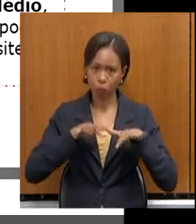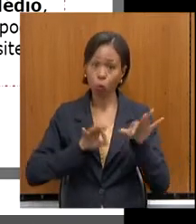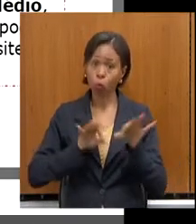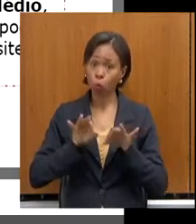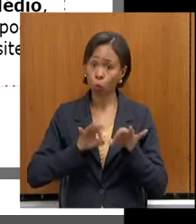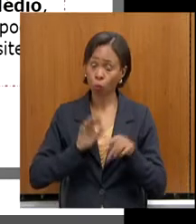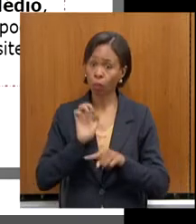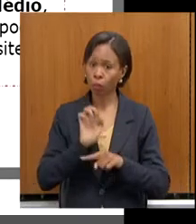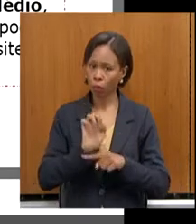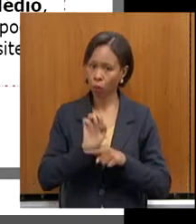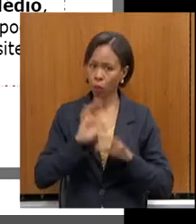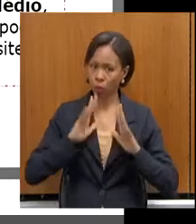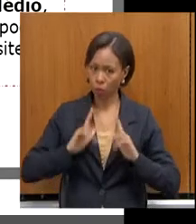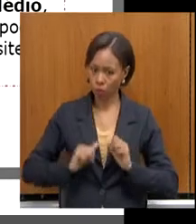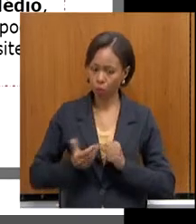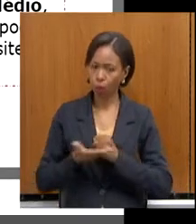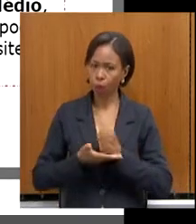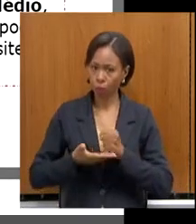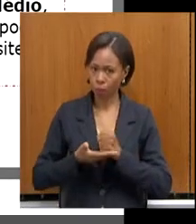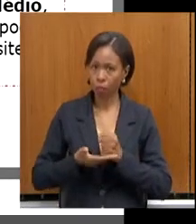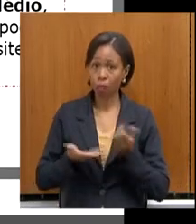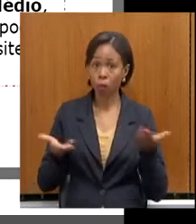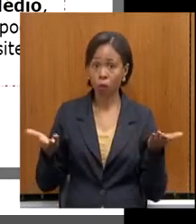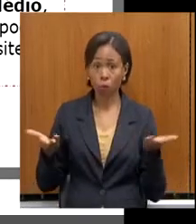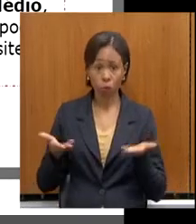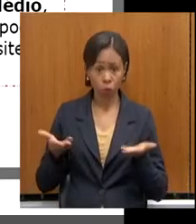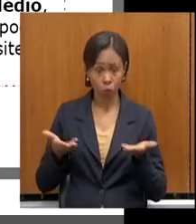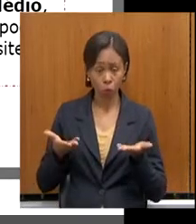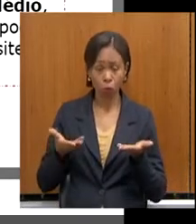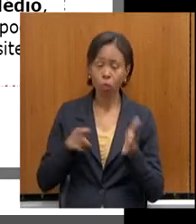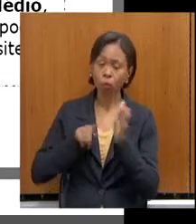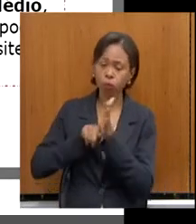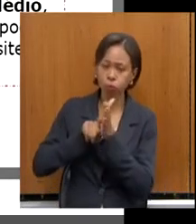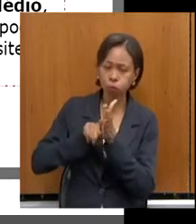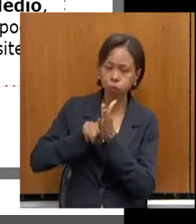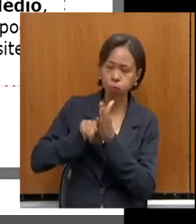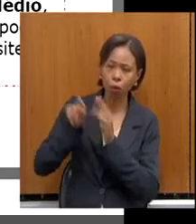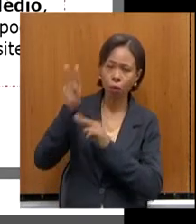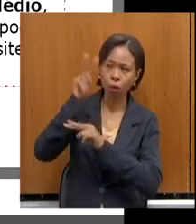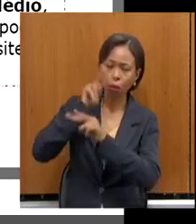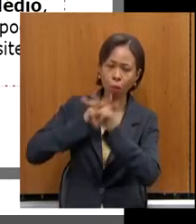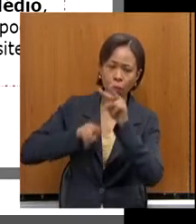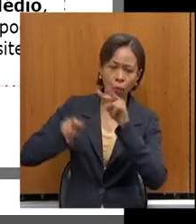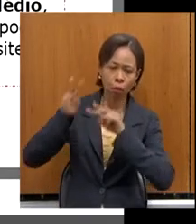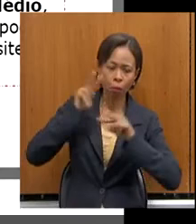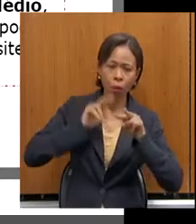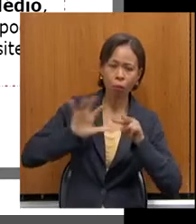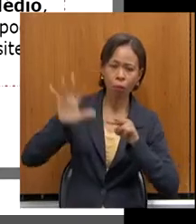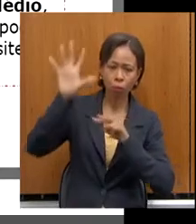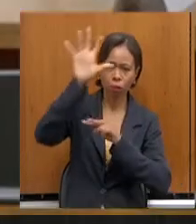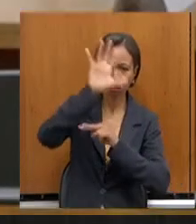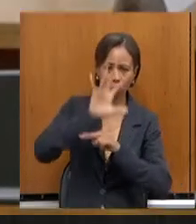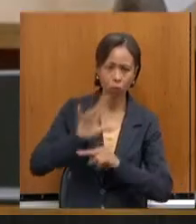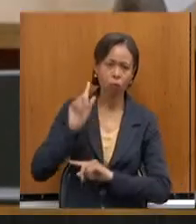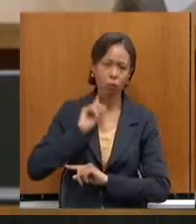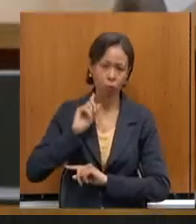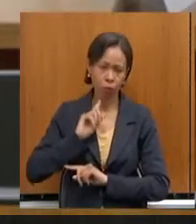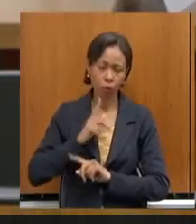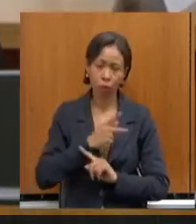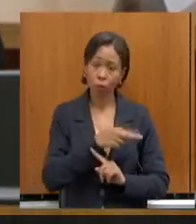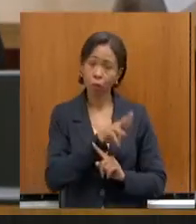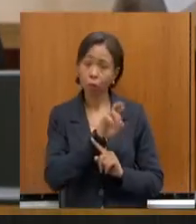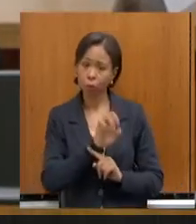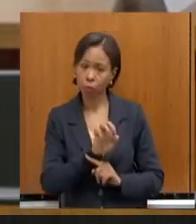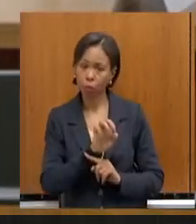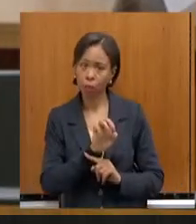do alto de saneamento básico Nós estamos neste momento de pré conferência em todo o estado de Minas Gerais a pré-conferência no